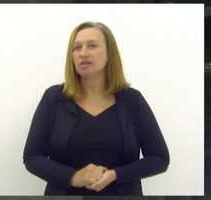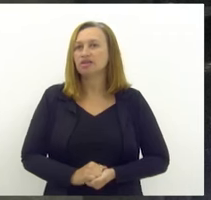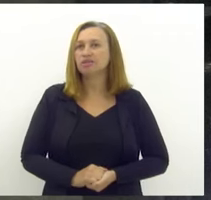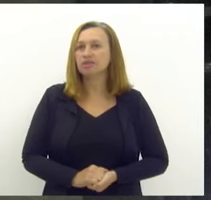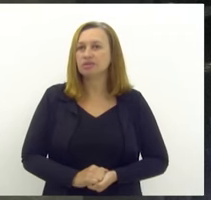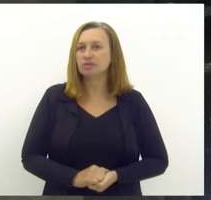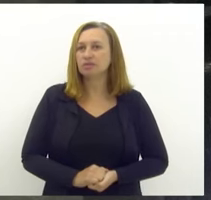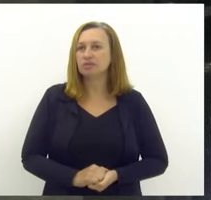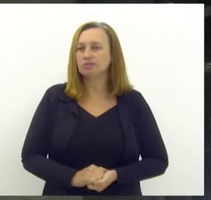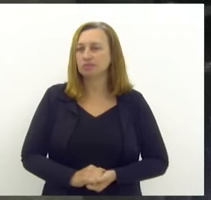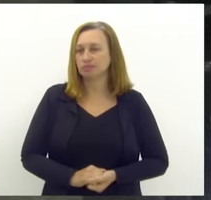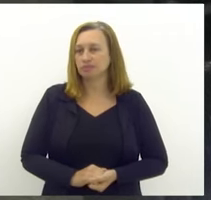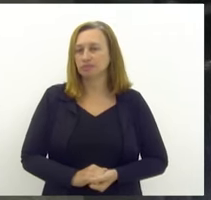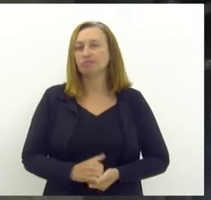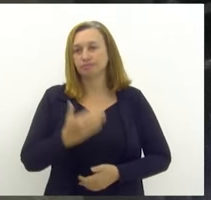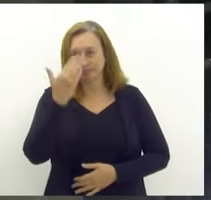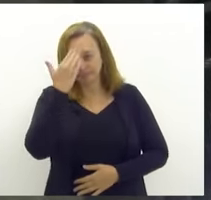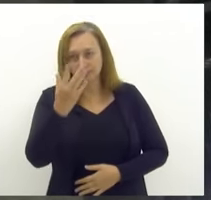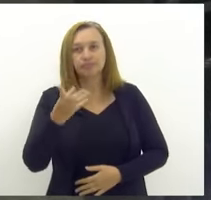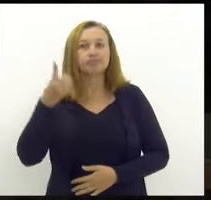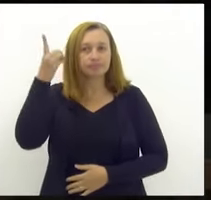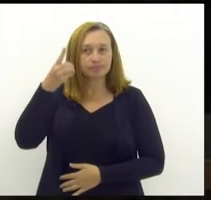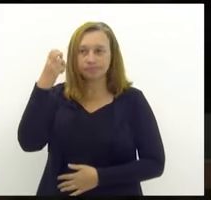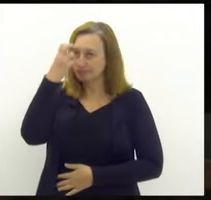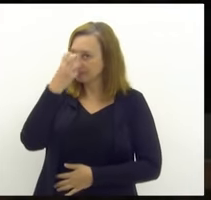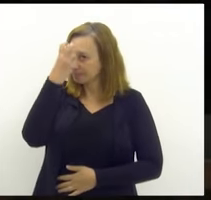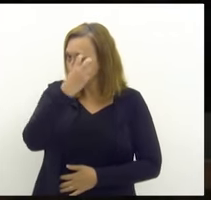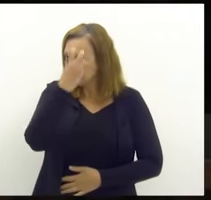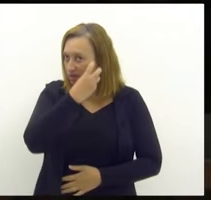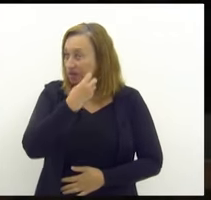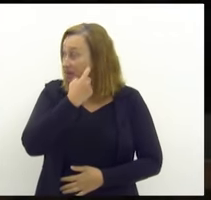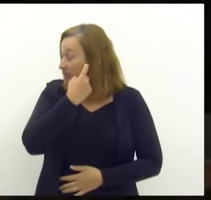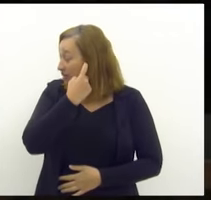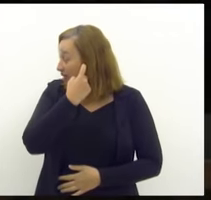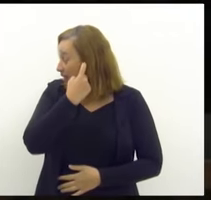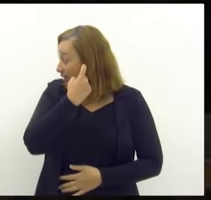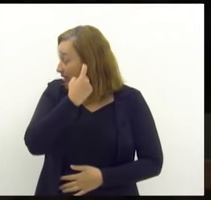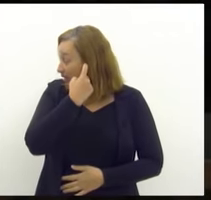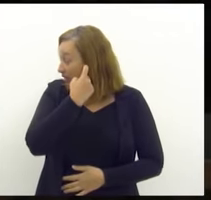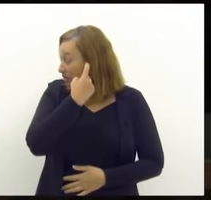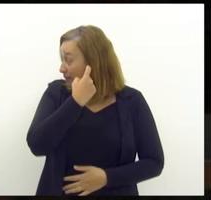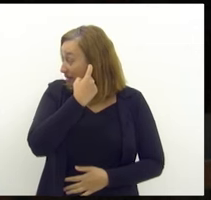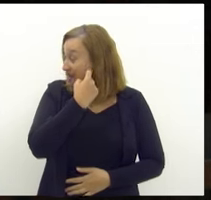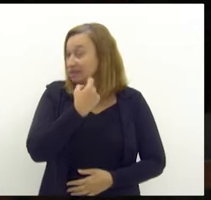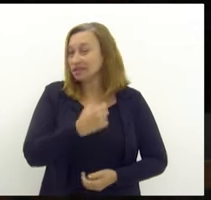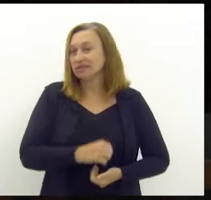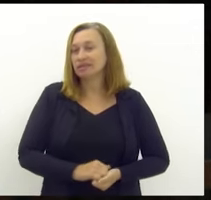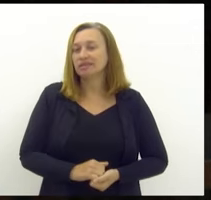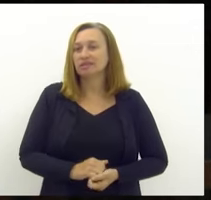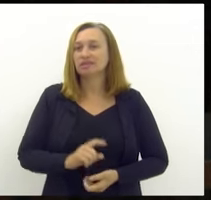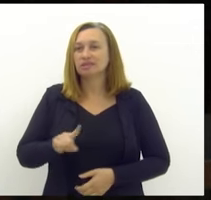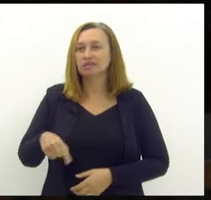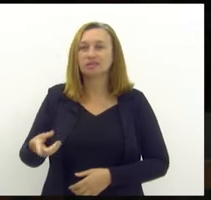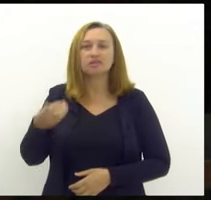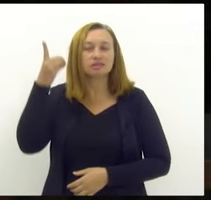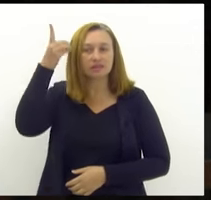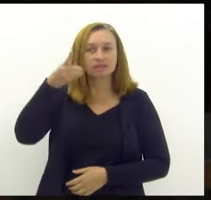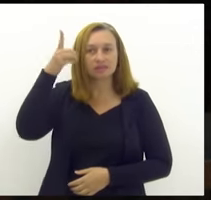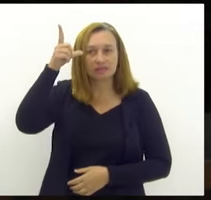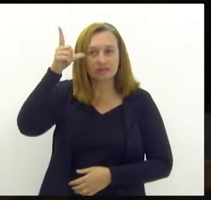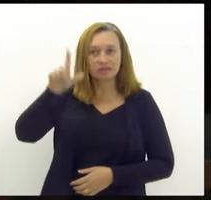obrigado Muito obrigada deputada Verônica Lima próximo oradora inscrita deputada Lucinha a seguir